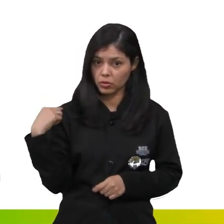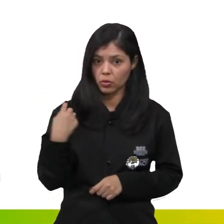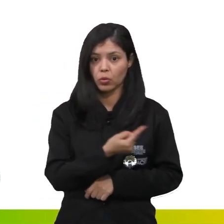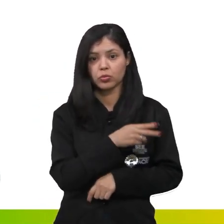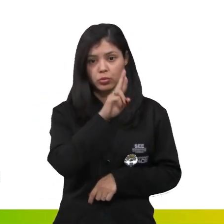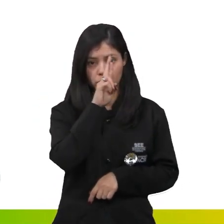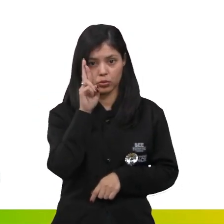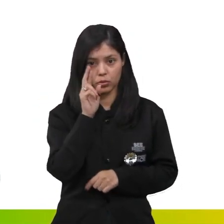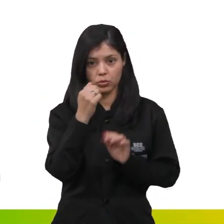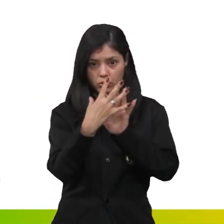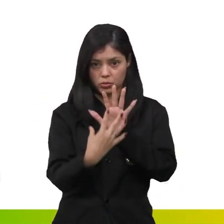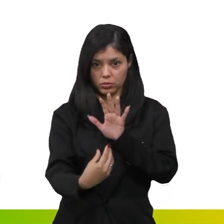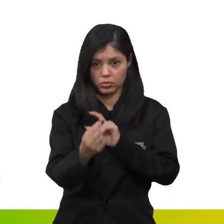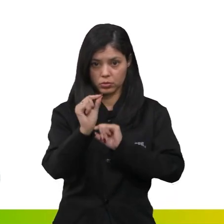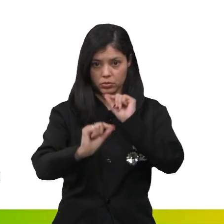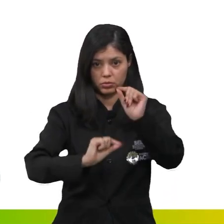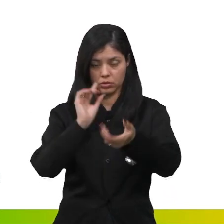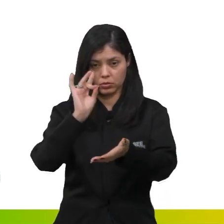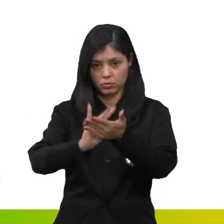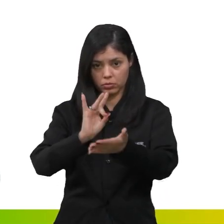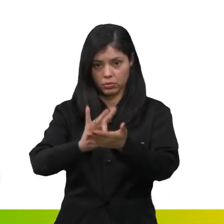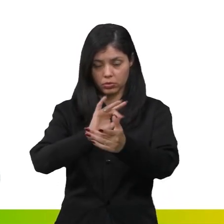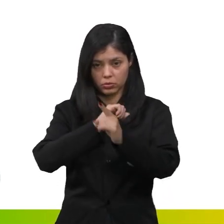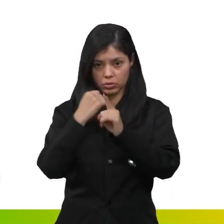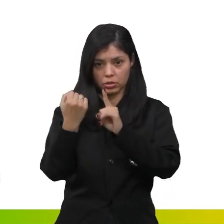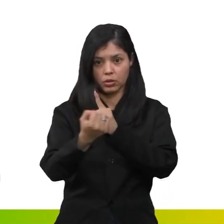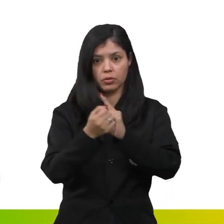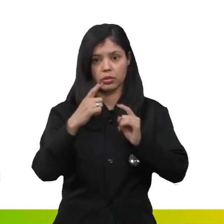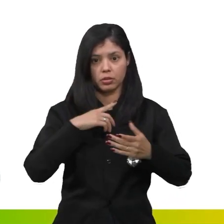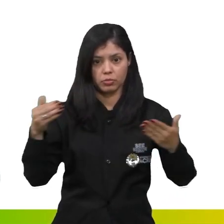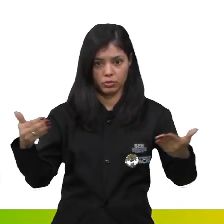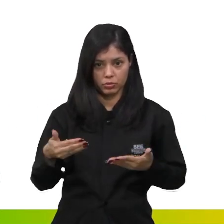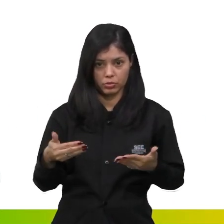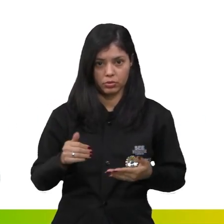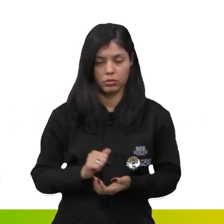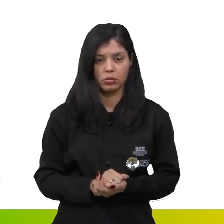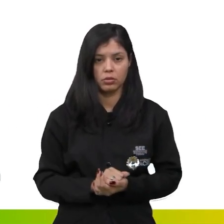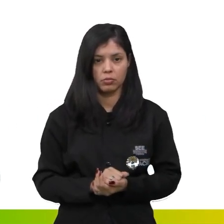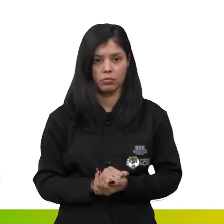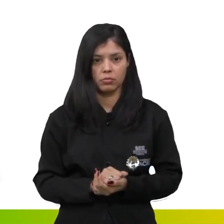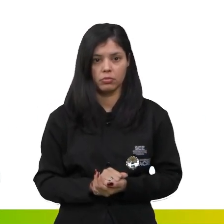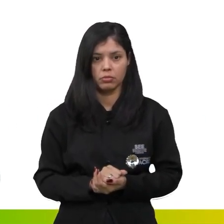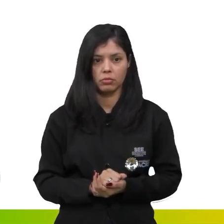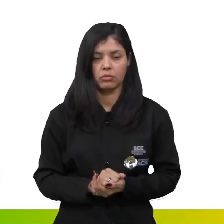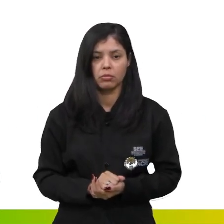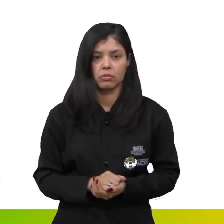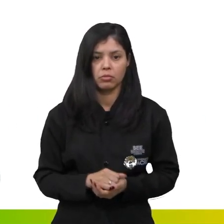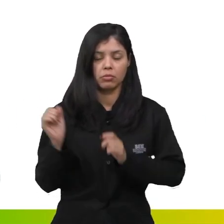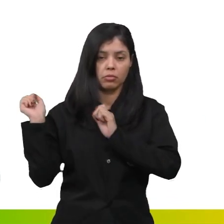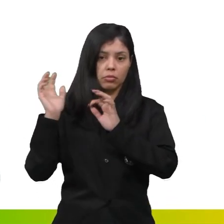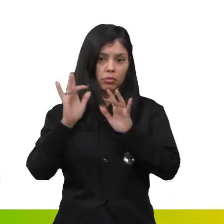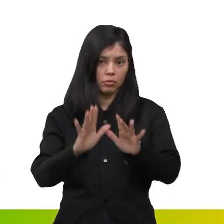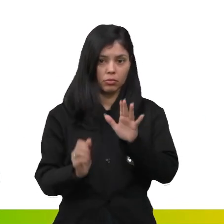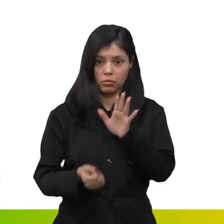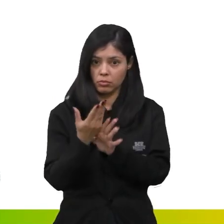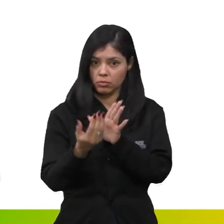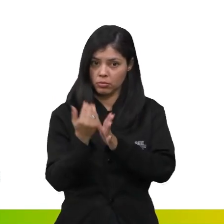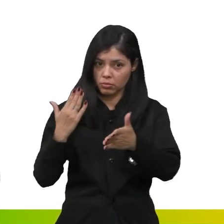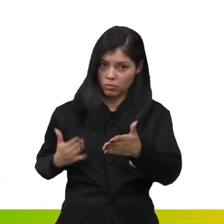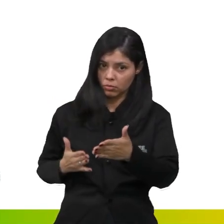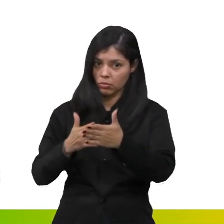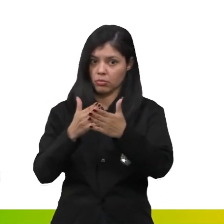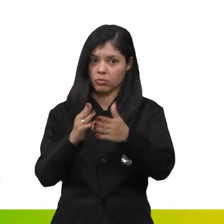história e que refletem muito da realidade social que temos hoje. Esses fluxos geraram